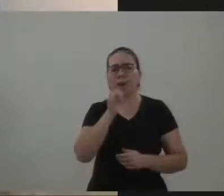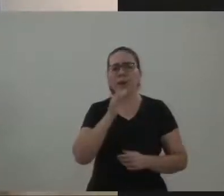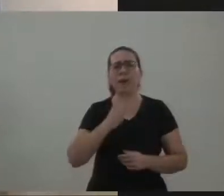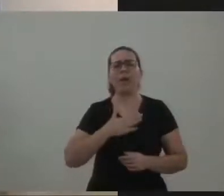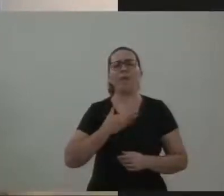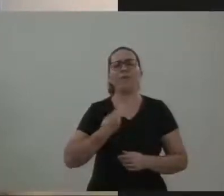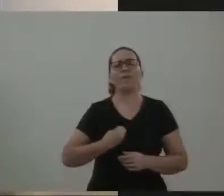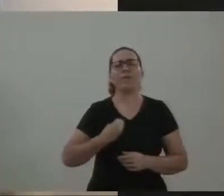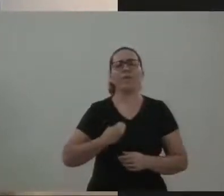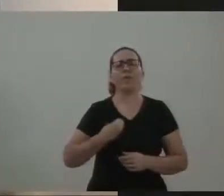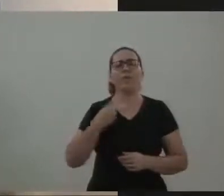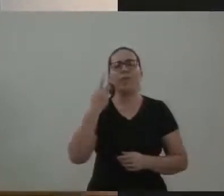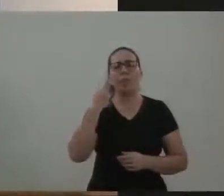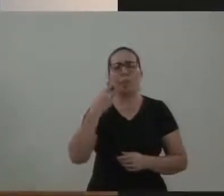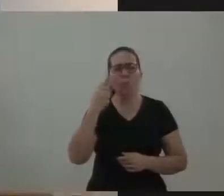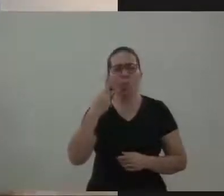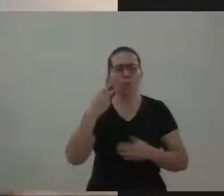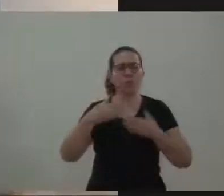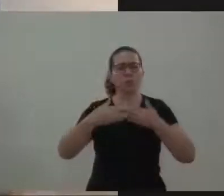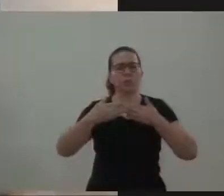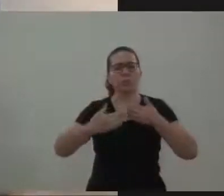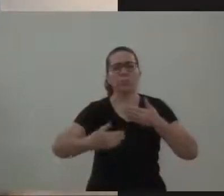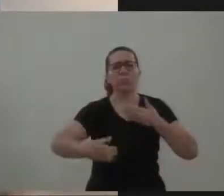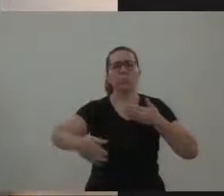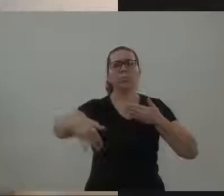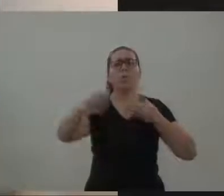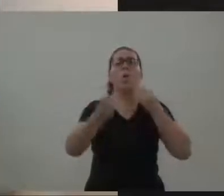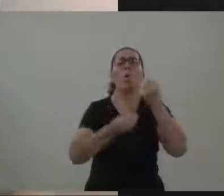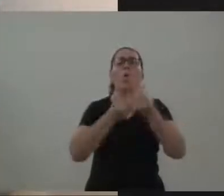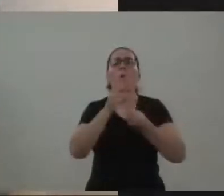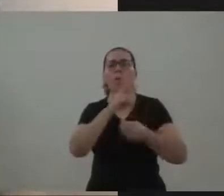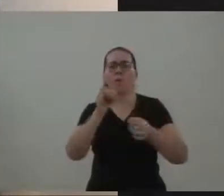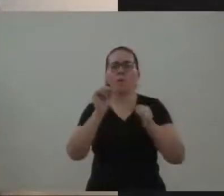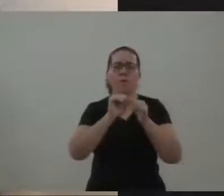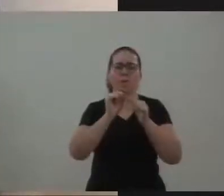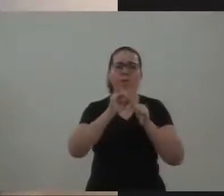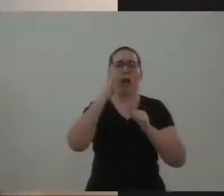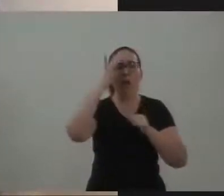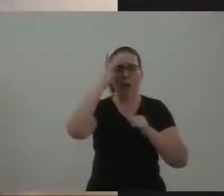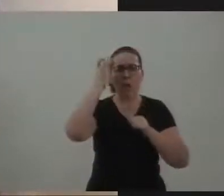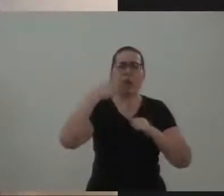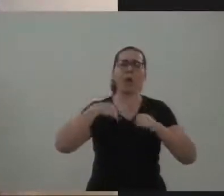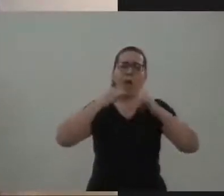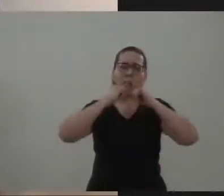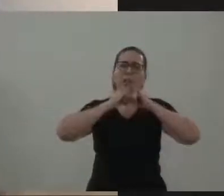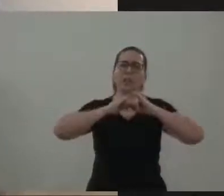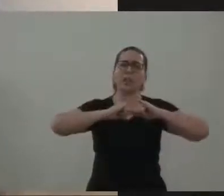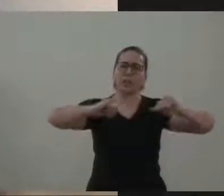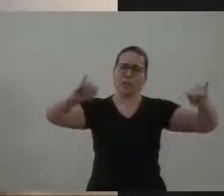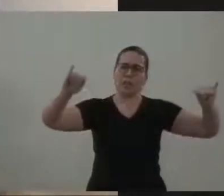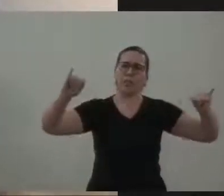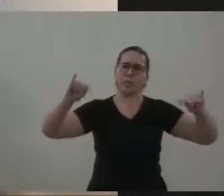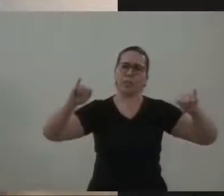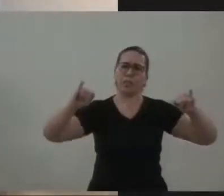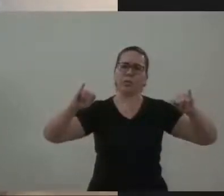vida política daqui para frente, né? Como vai ser. Então, amanhã estarei anunciando aí para todos,